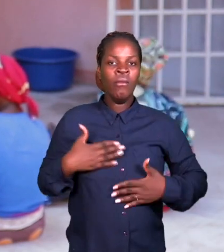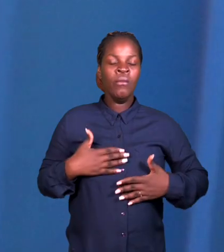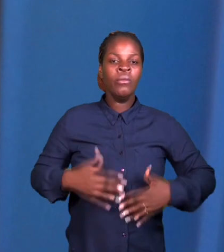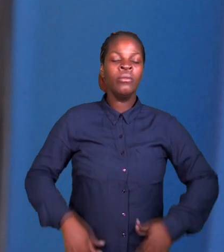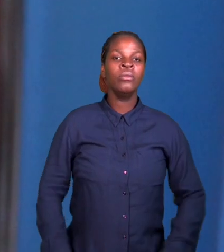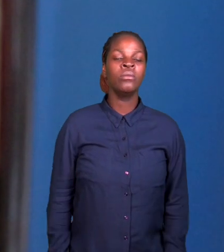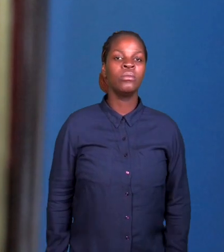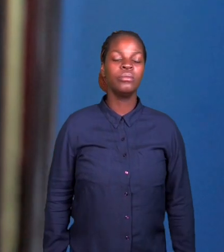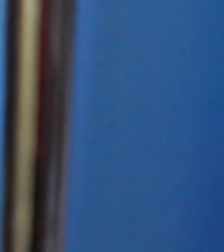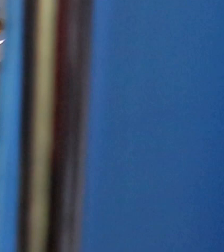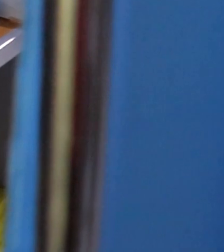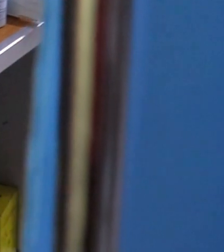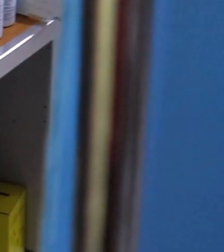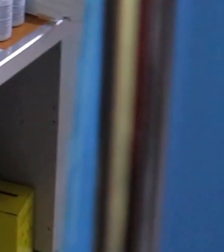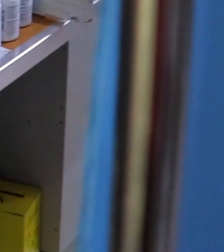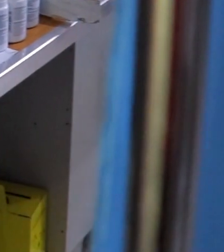anemias.